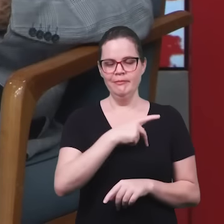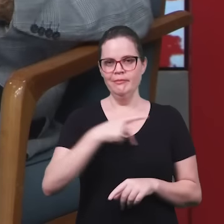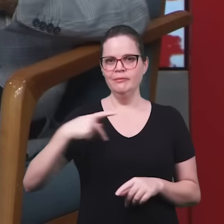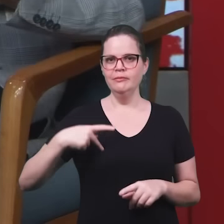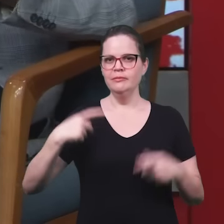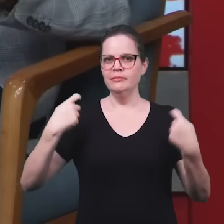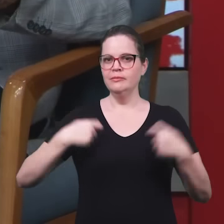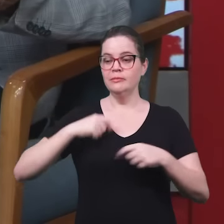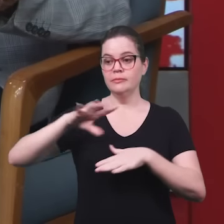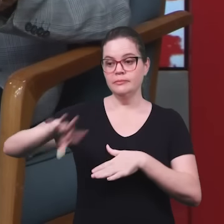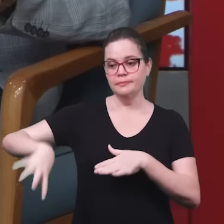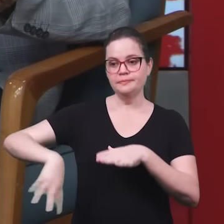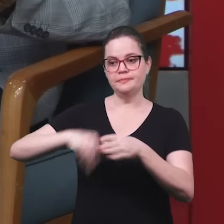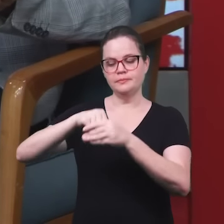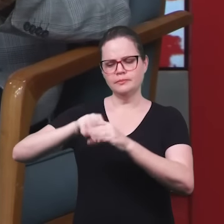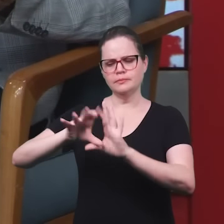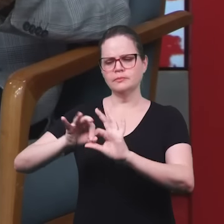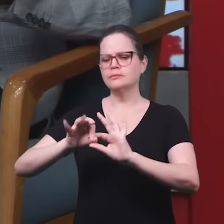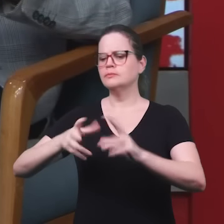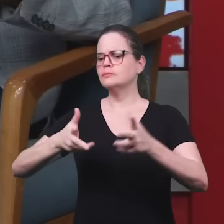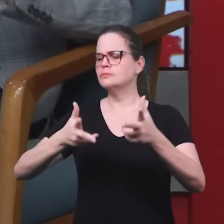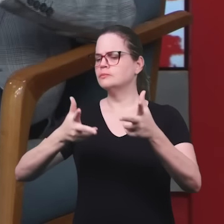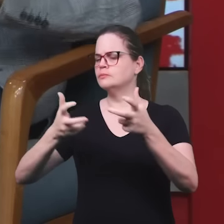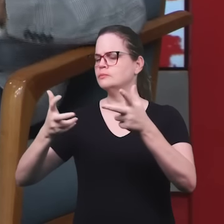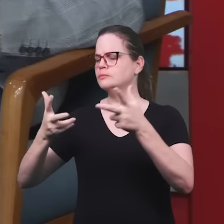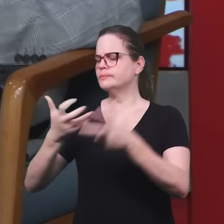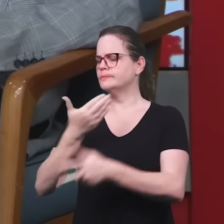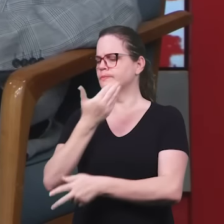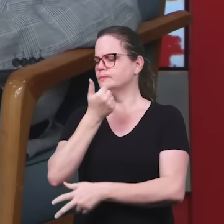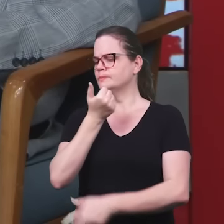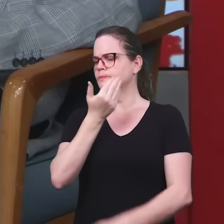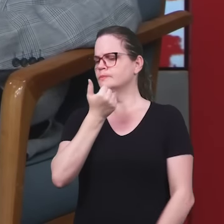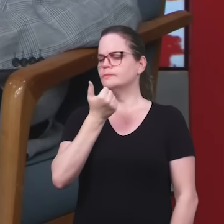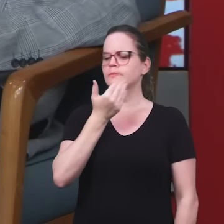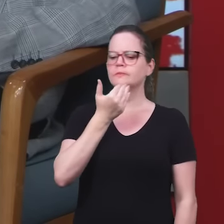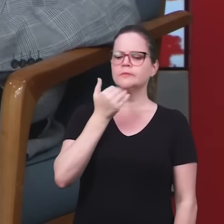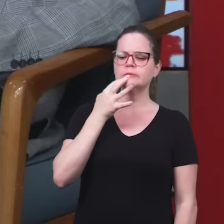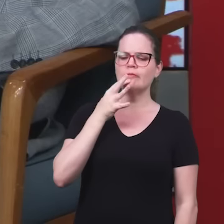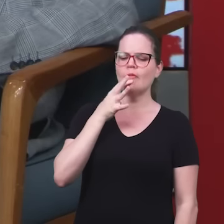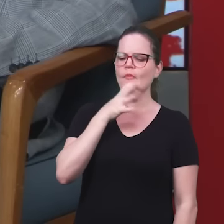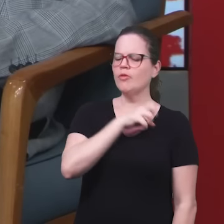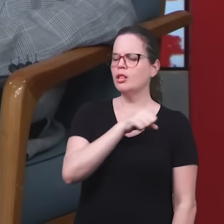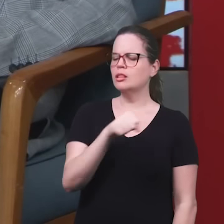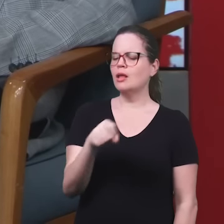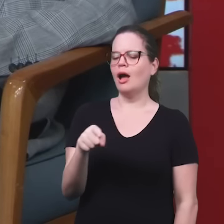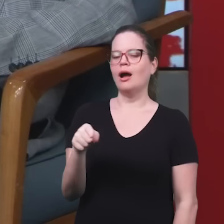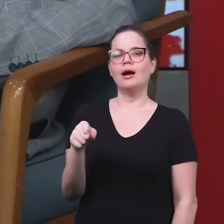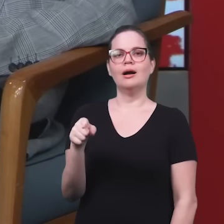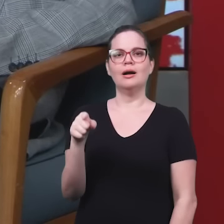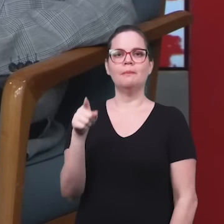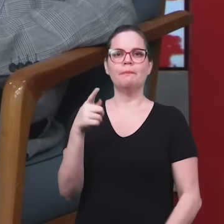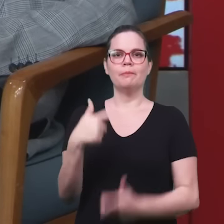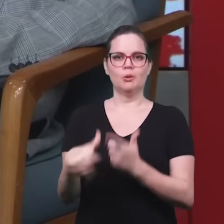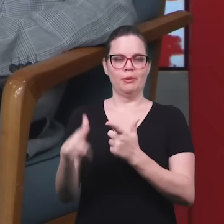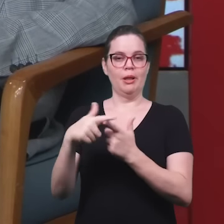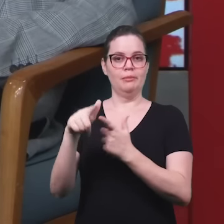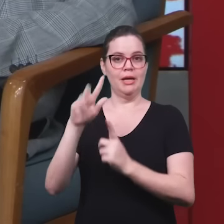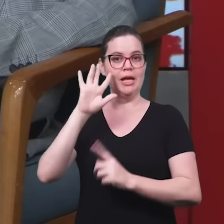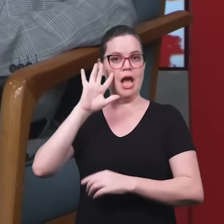estar integrado para que isso aconteça.